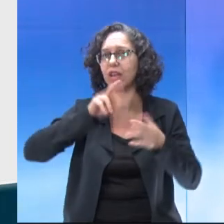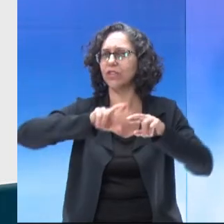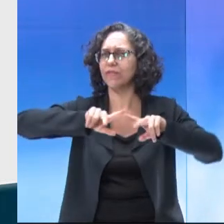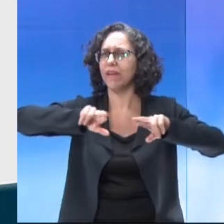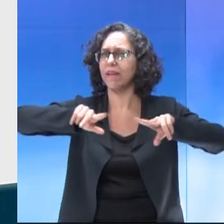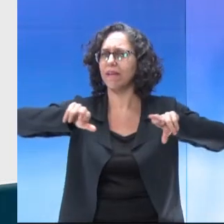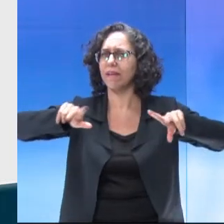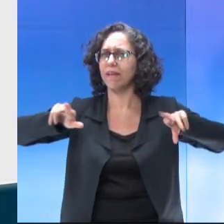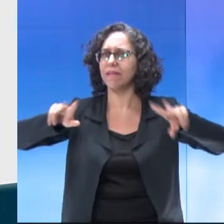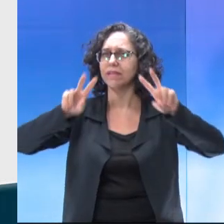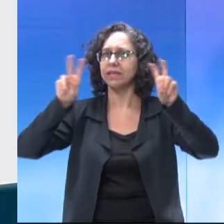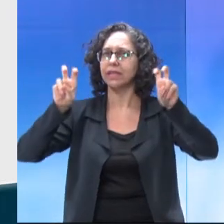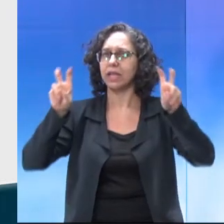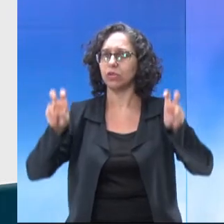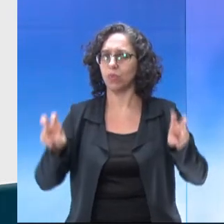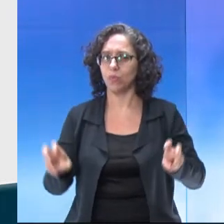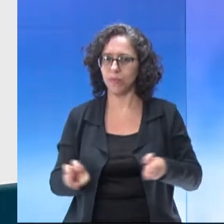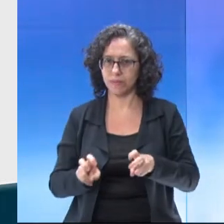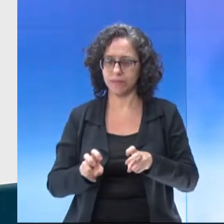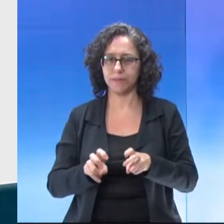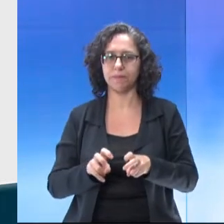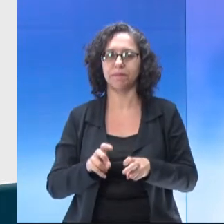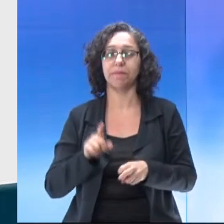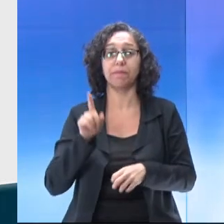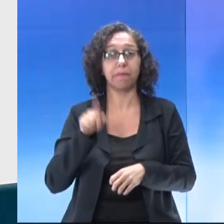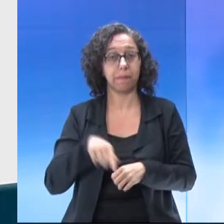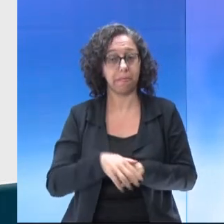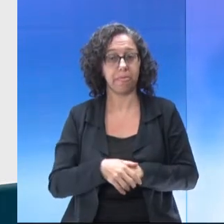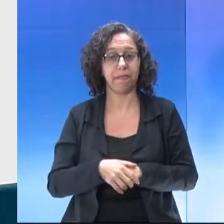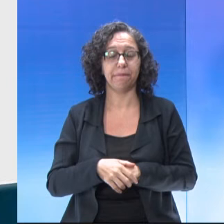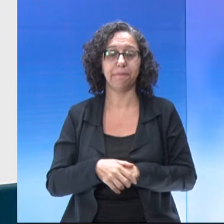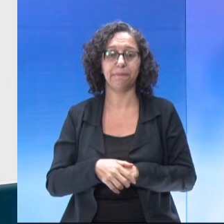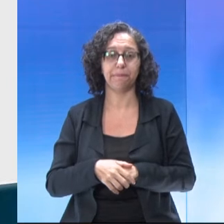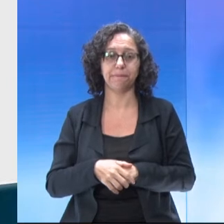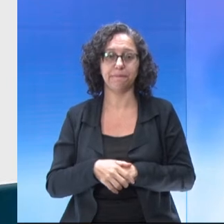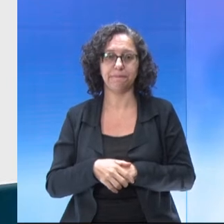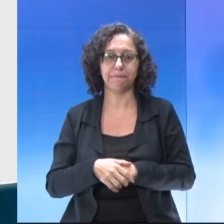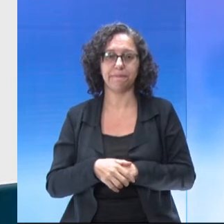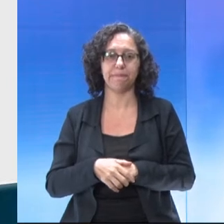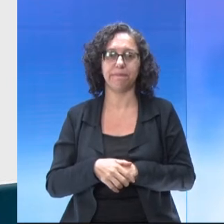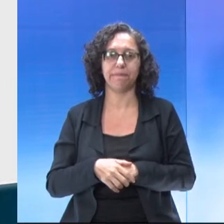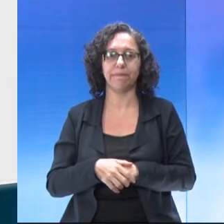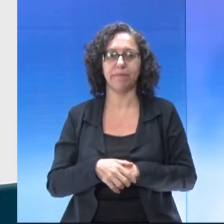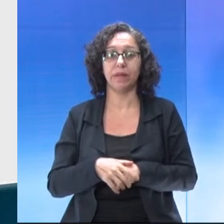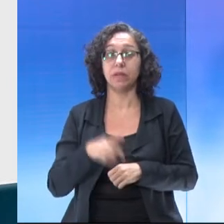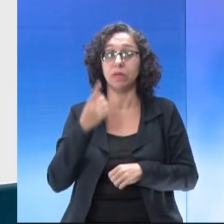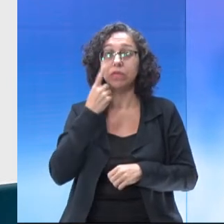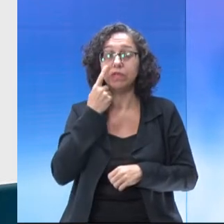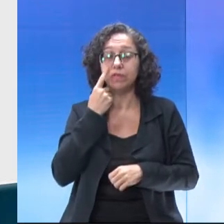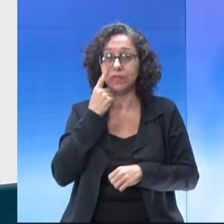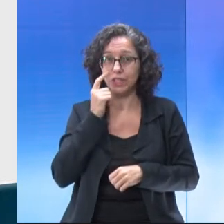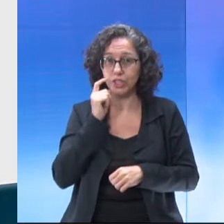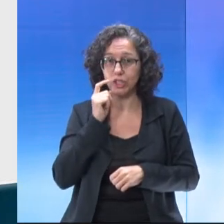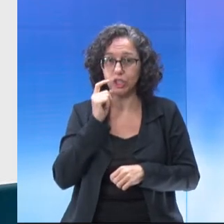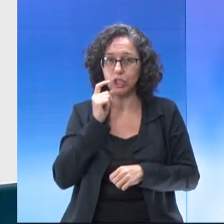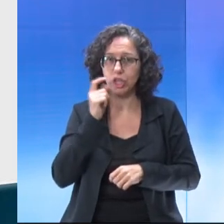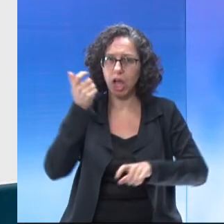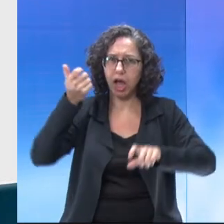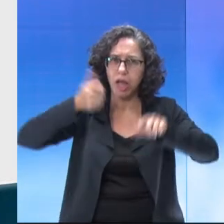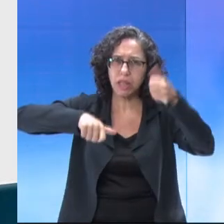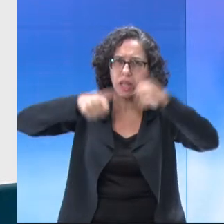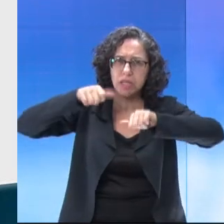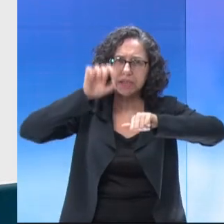falo citação, eu lembro de aspas. Destacada pelos sinais gráficos de aspas. Sobre essa utilização, analisa